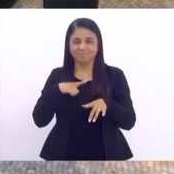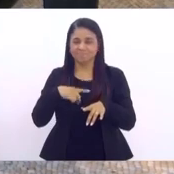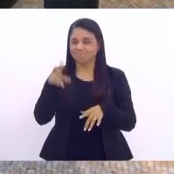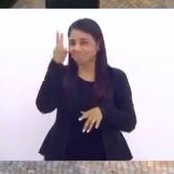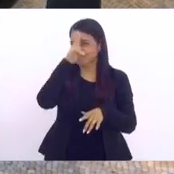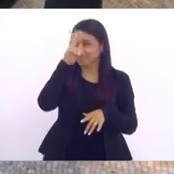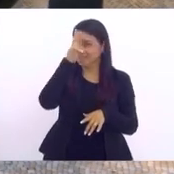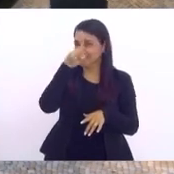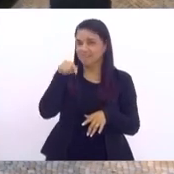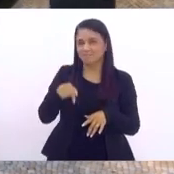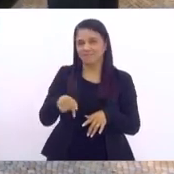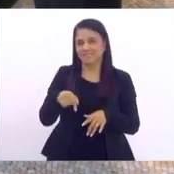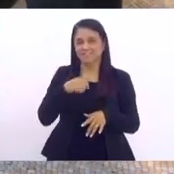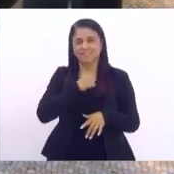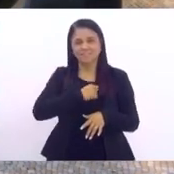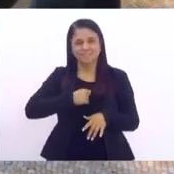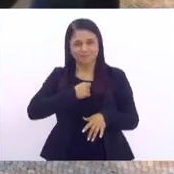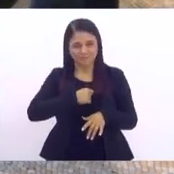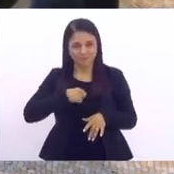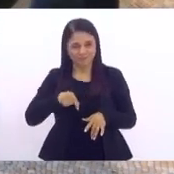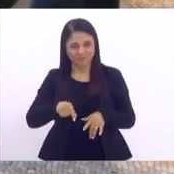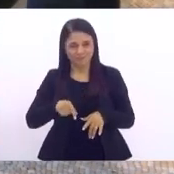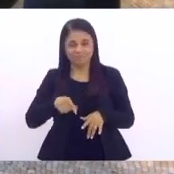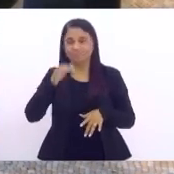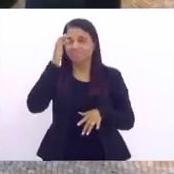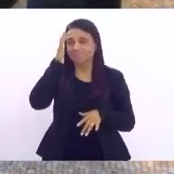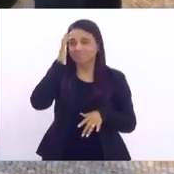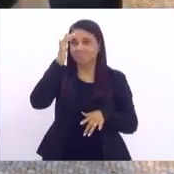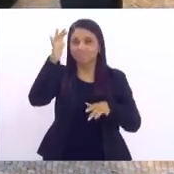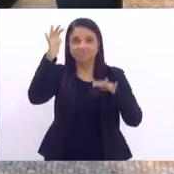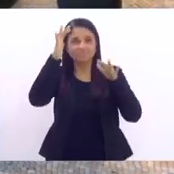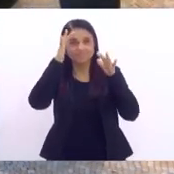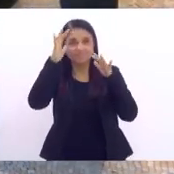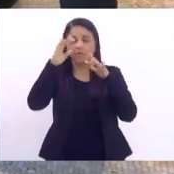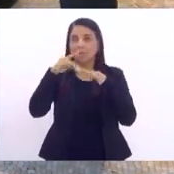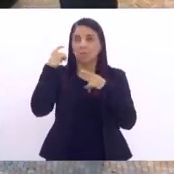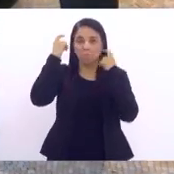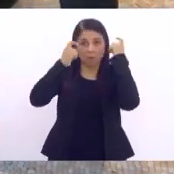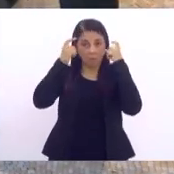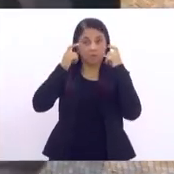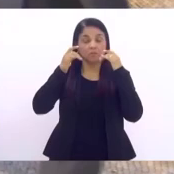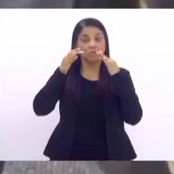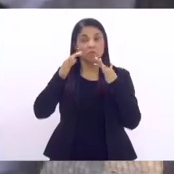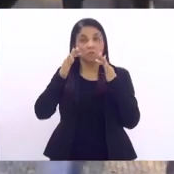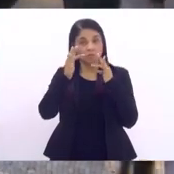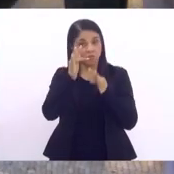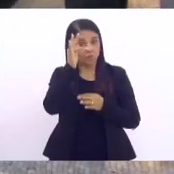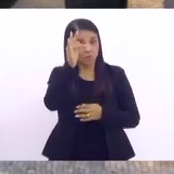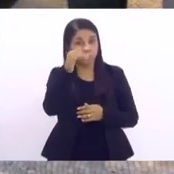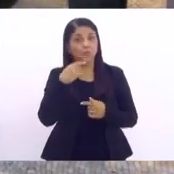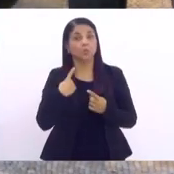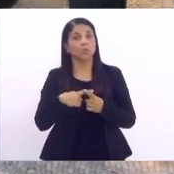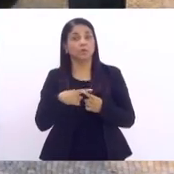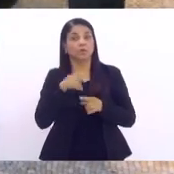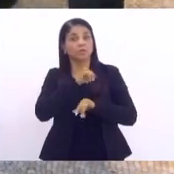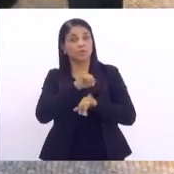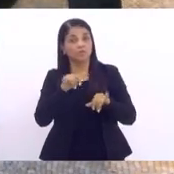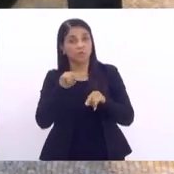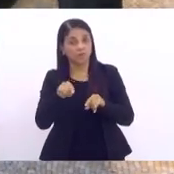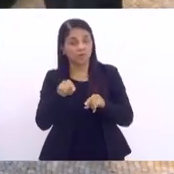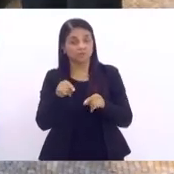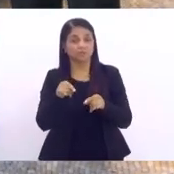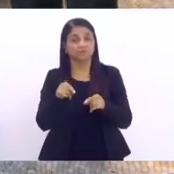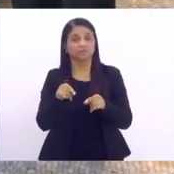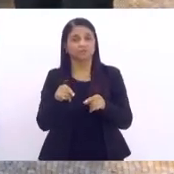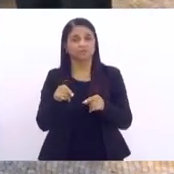um vislumbre um pouco preocupante do futuro. Por que falo isso, presidente? Recentemente, no Congresso